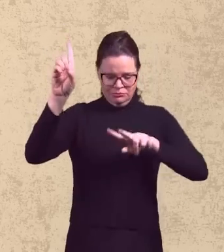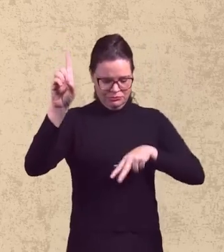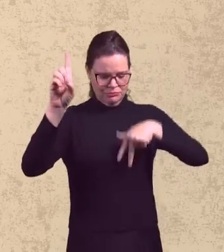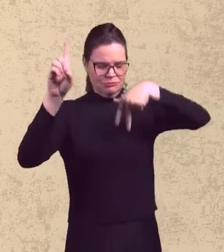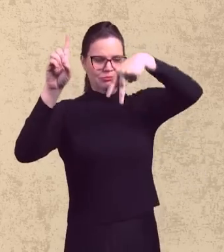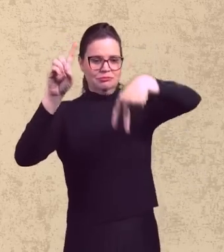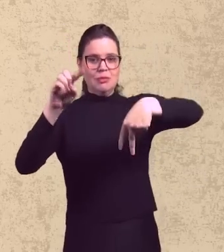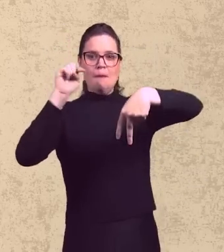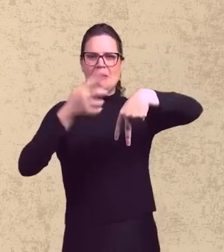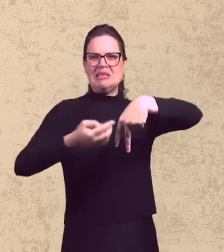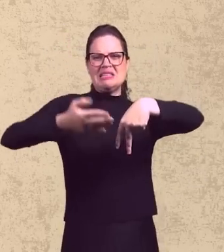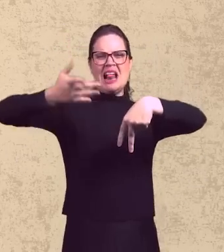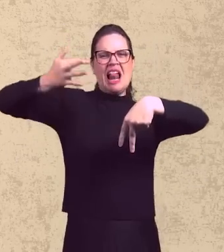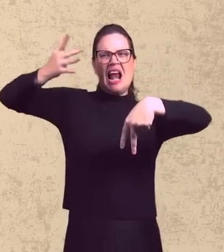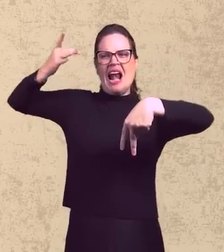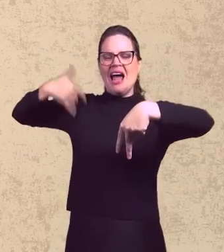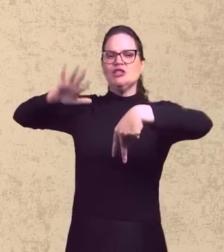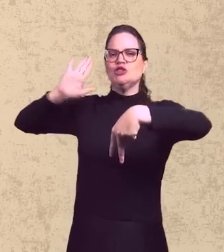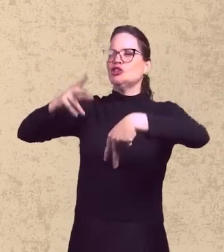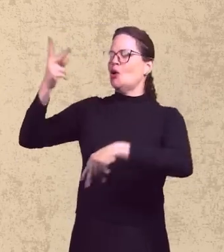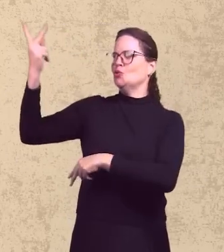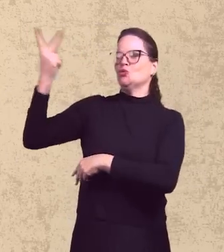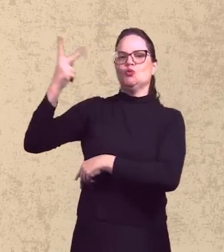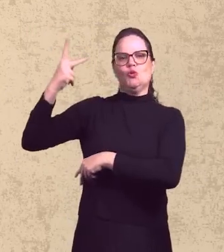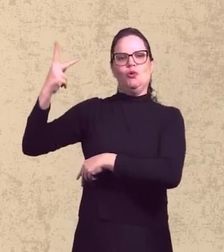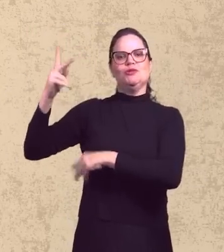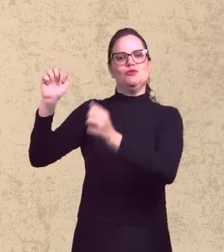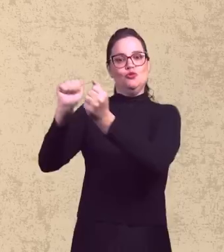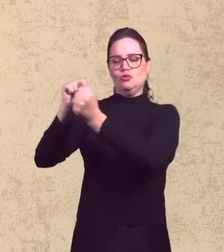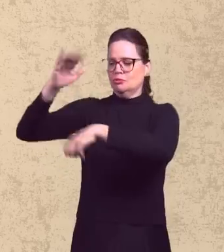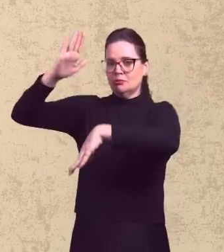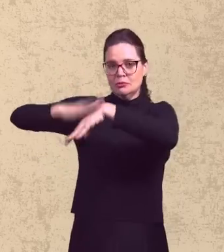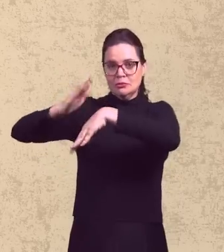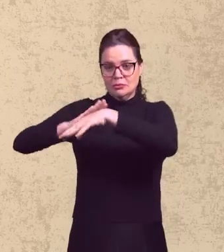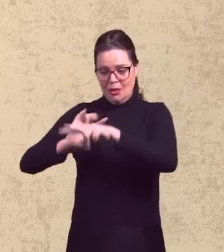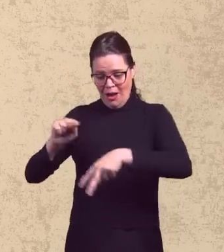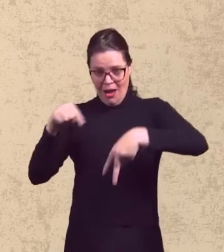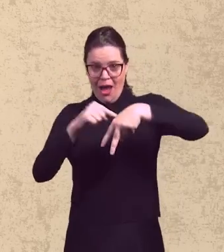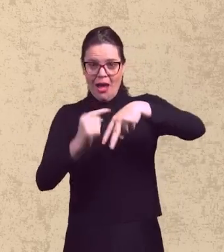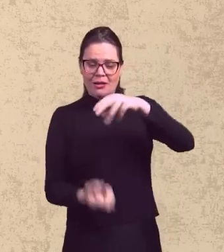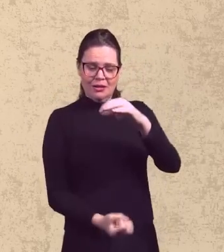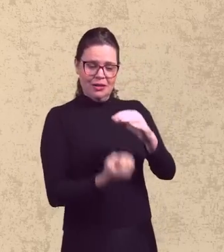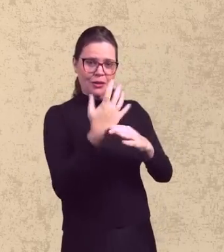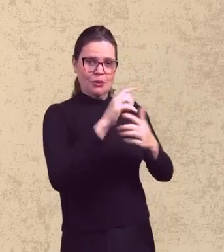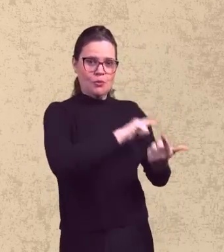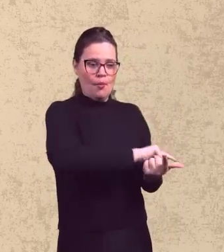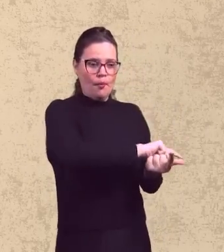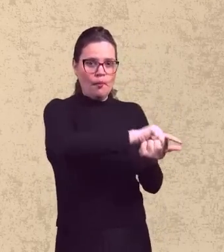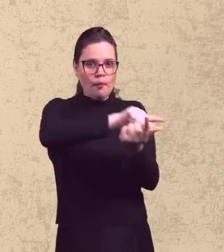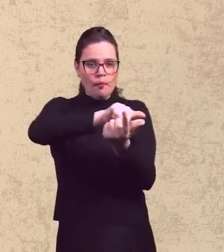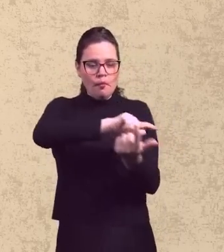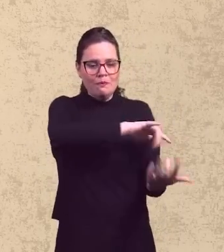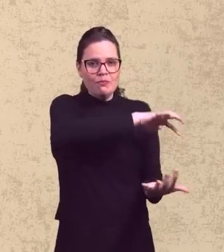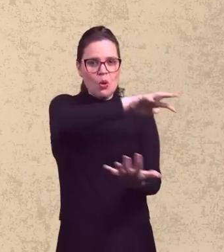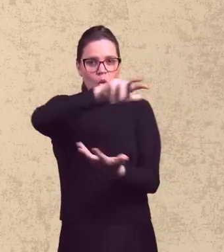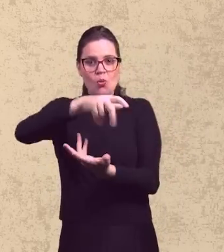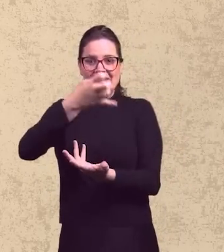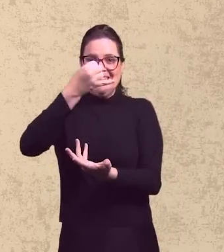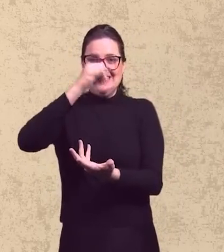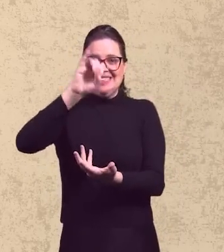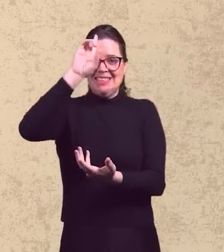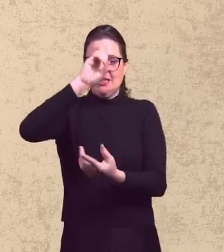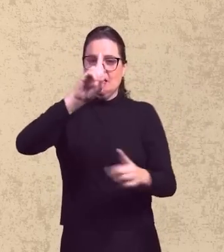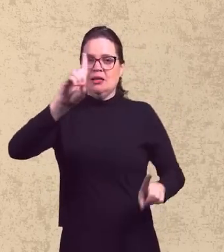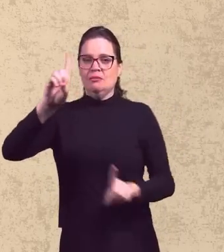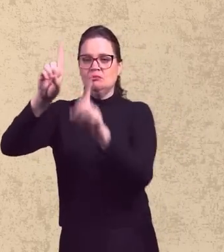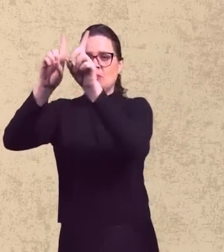Ele estava no princípio com Deus. Todas as coisas foram feitas por ele, e sem ele, nada do que foi feito